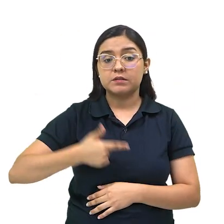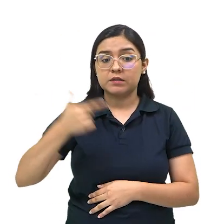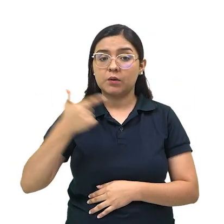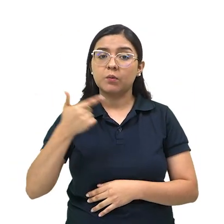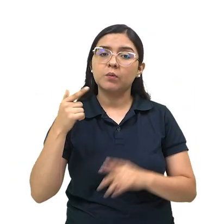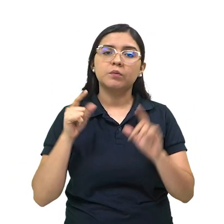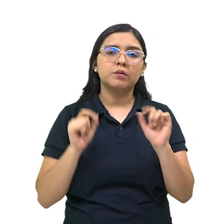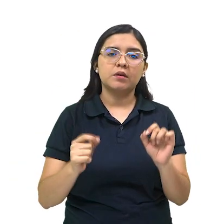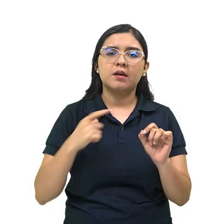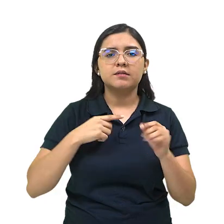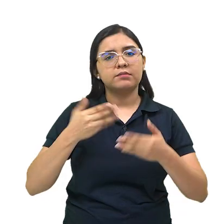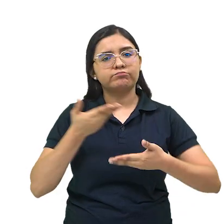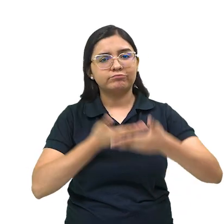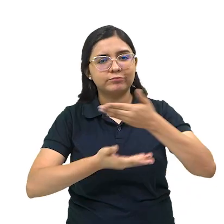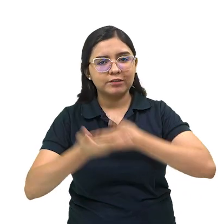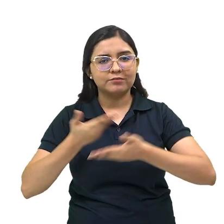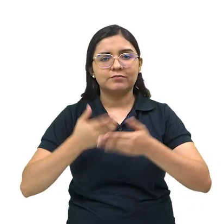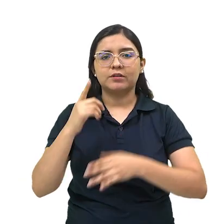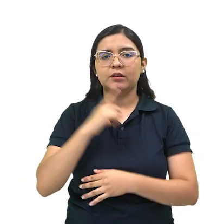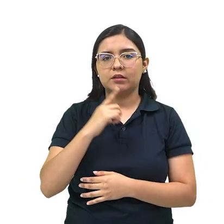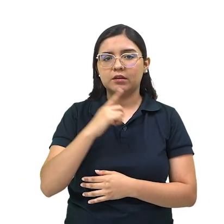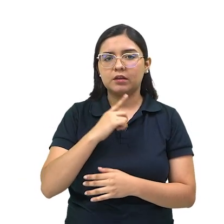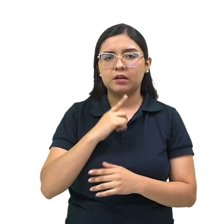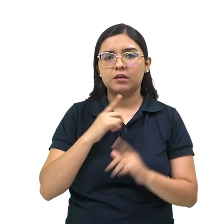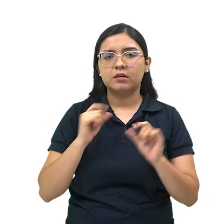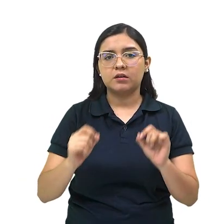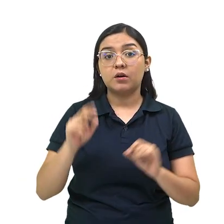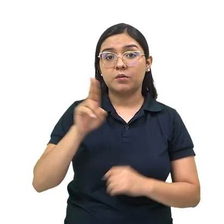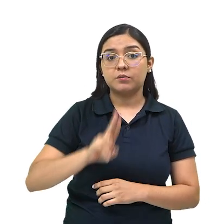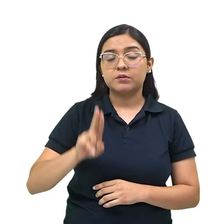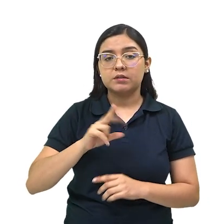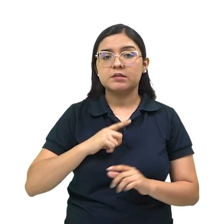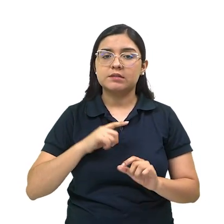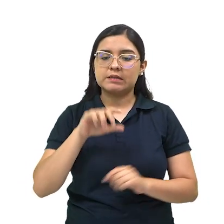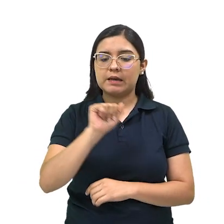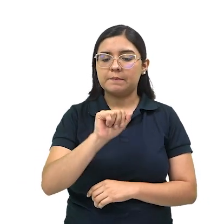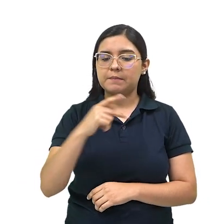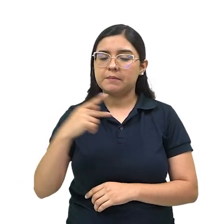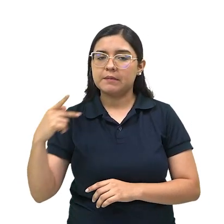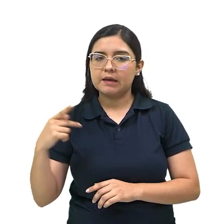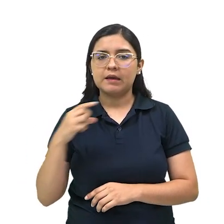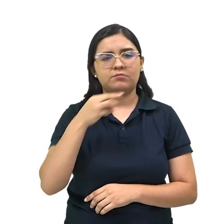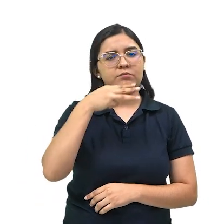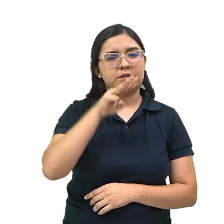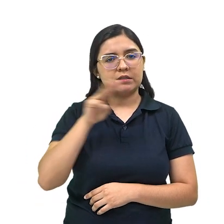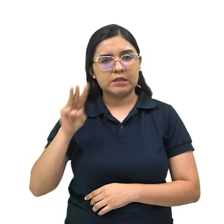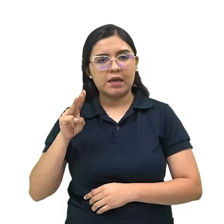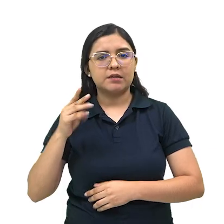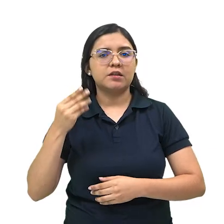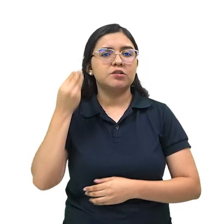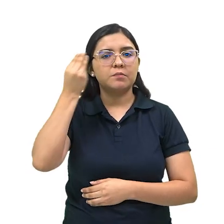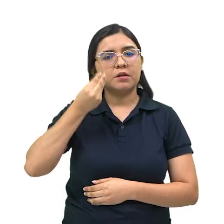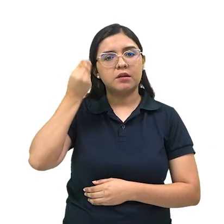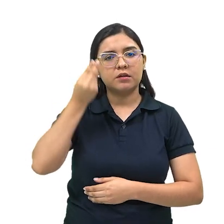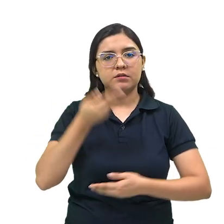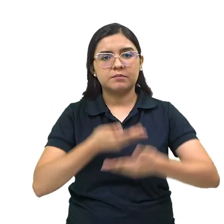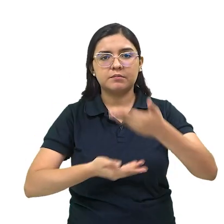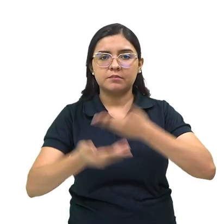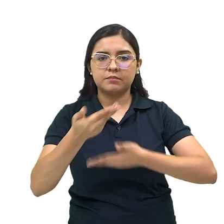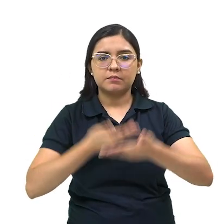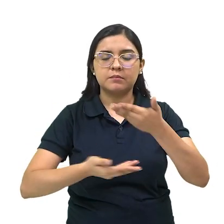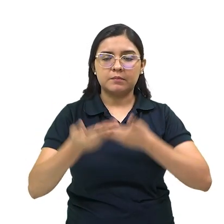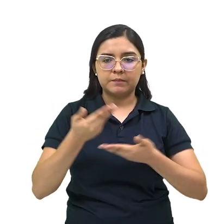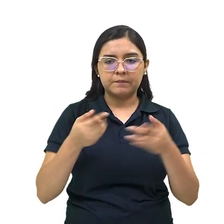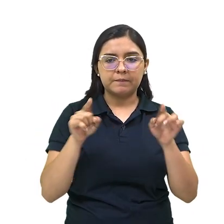é essa interatividade que a gente tem ao utilizar esses aplicativos, esses sites, a troca de experiências que nós temos entre